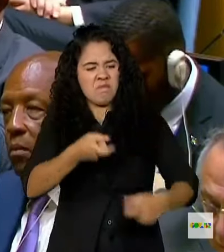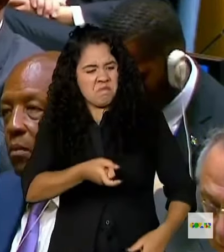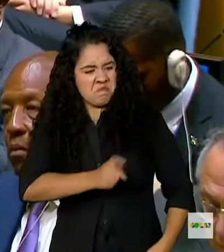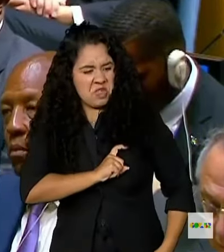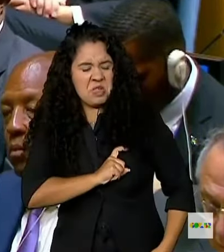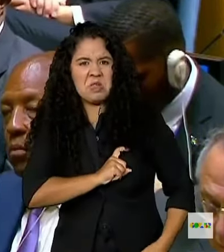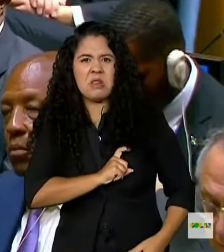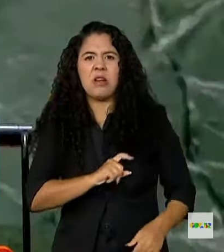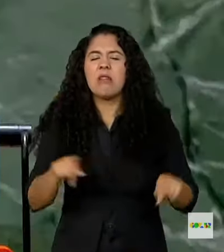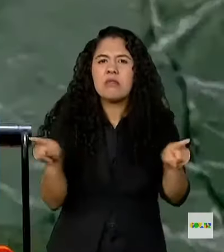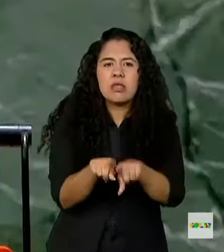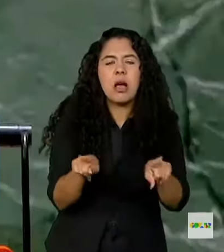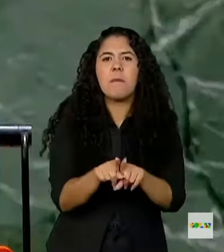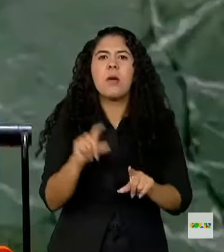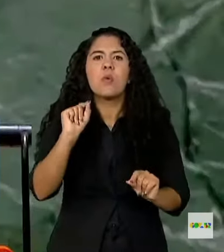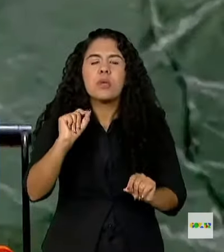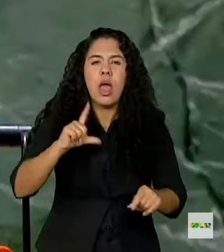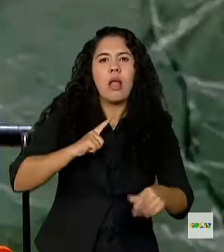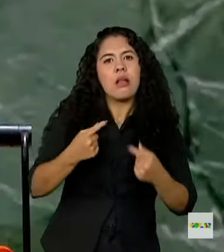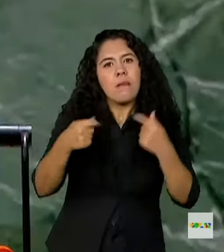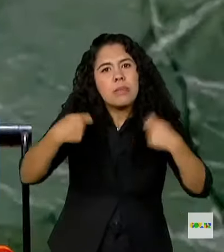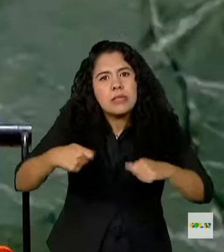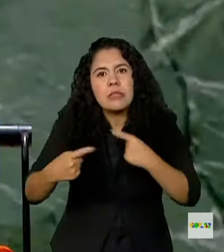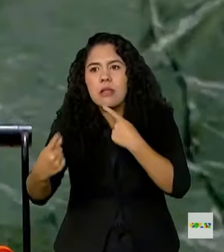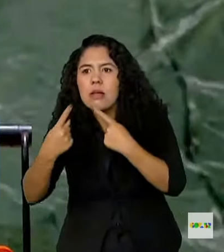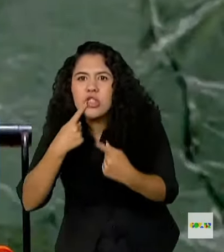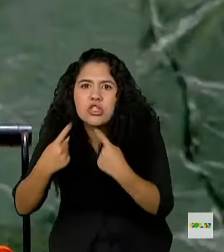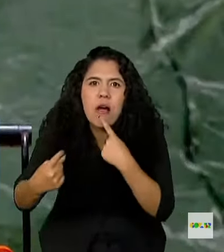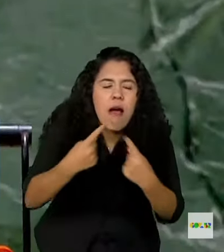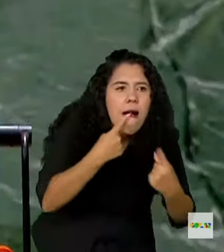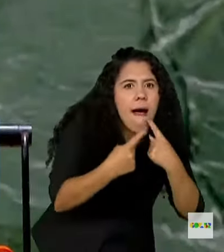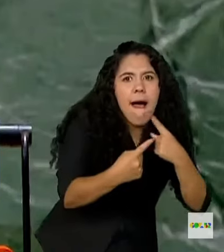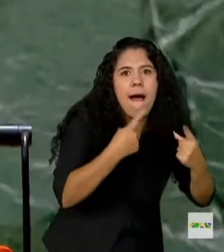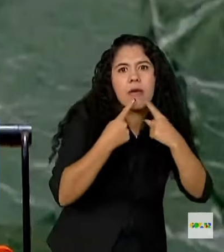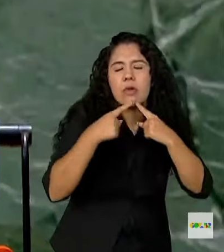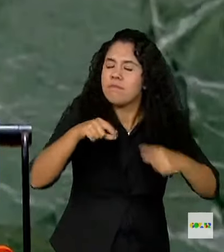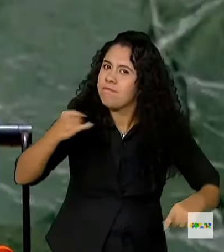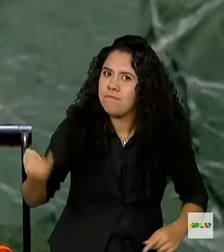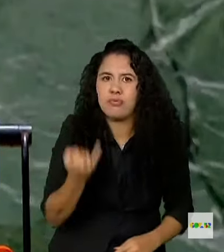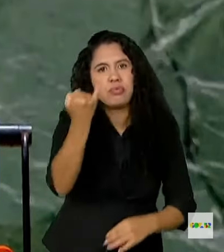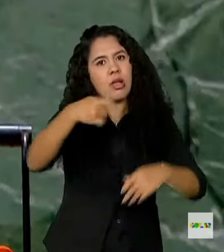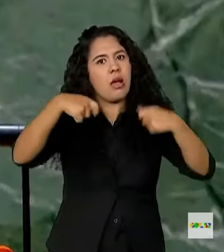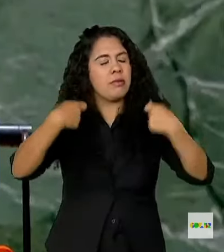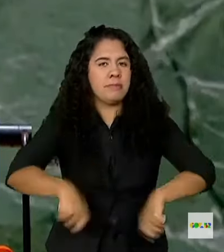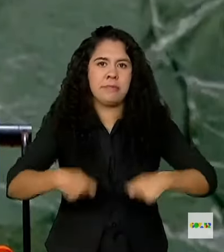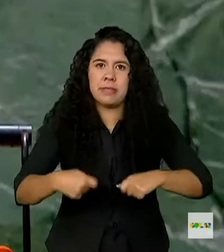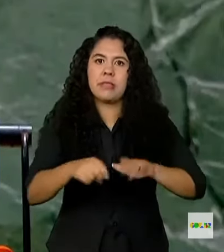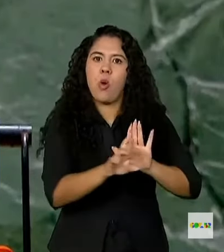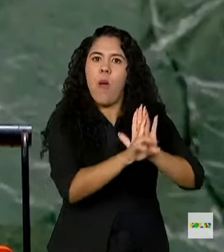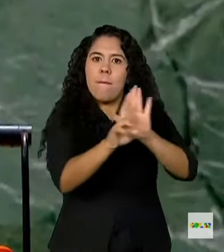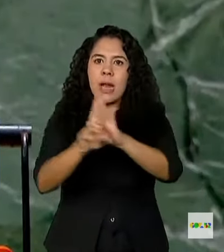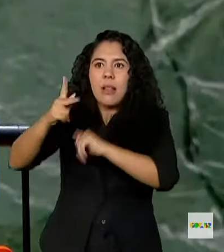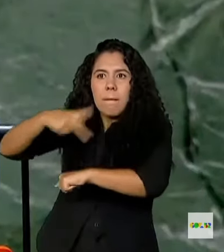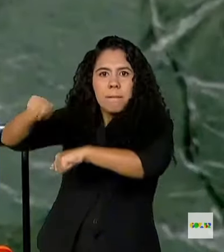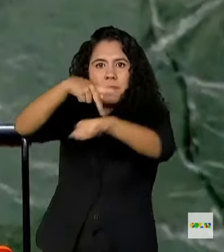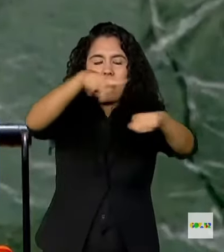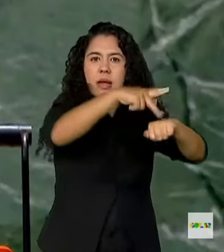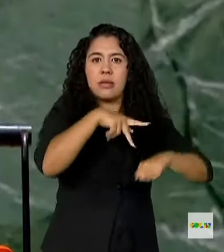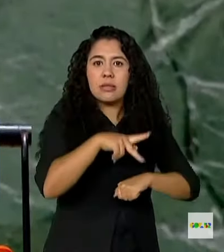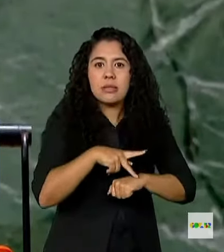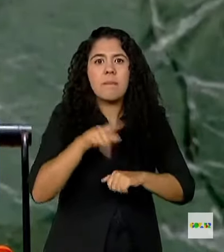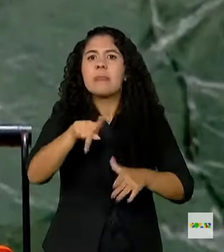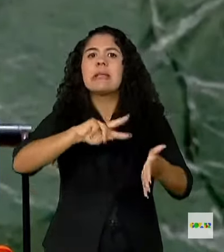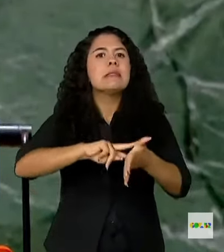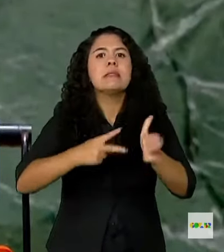condições para a retomada do diálogo direto entre as partes é crucial neste momento. Esta é a mensagem do